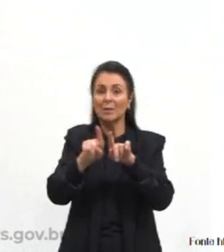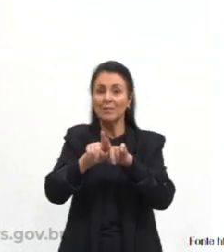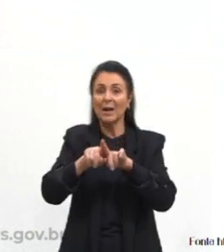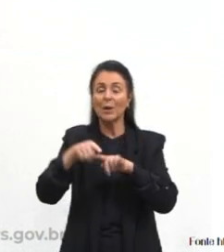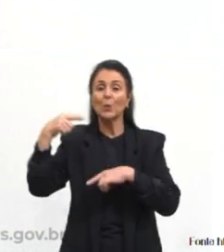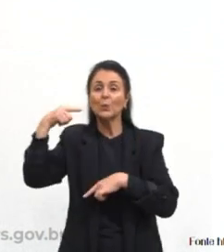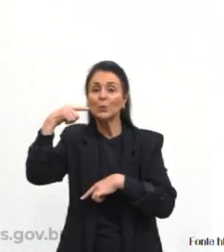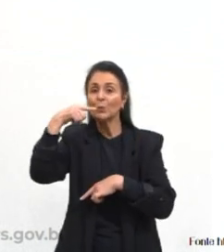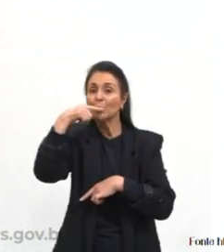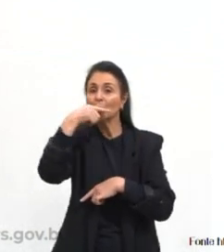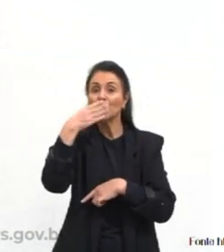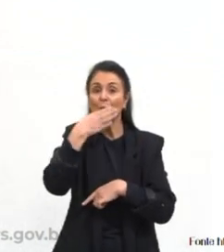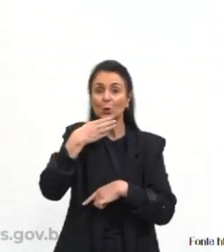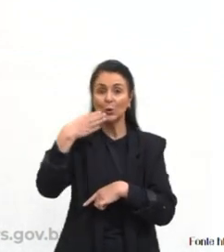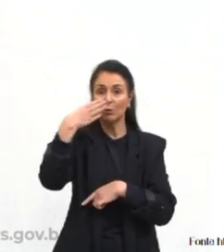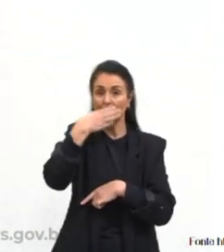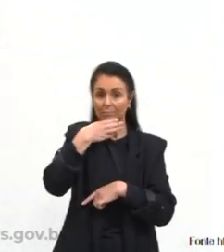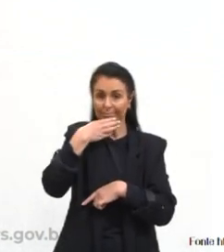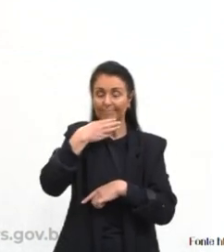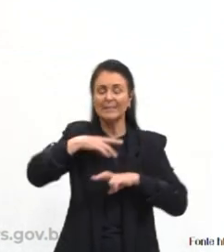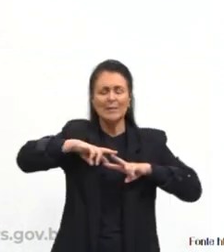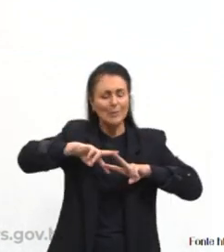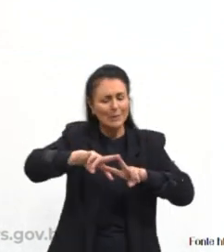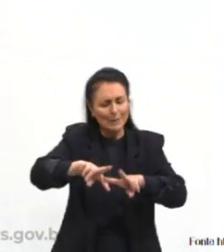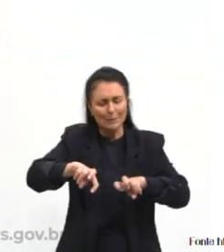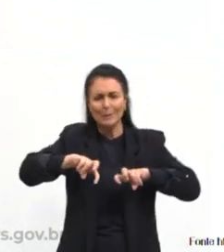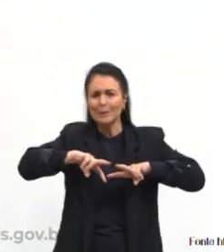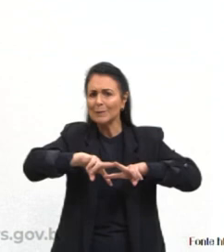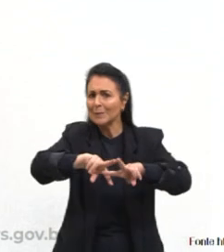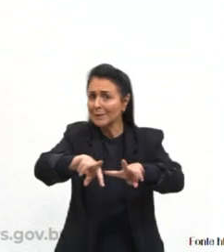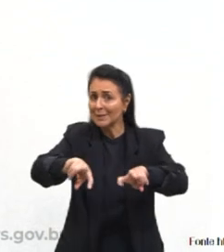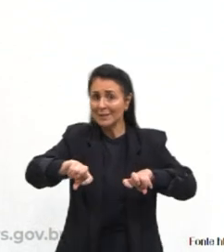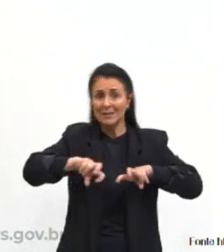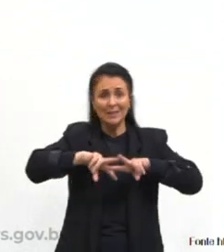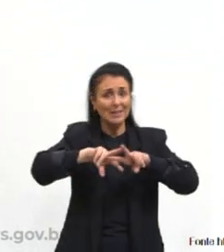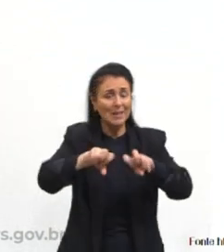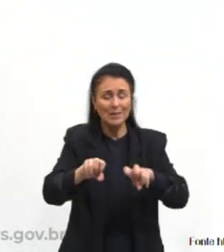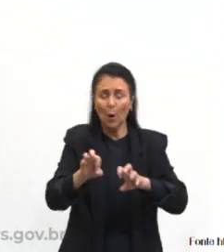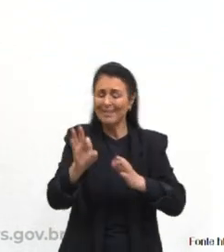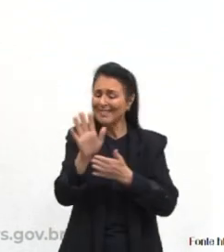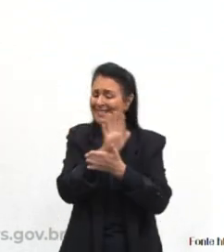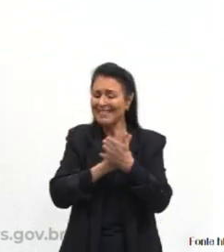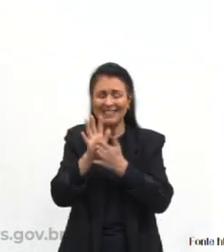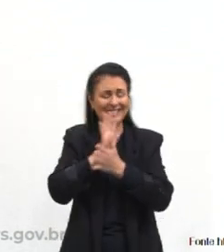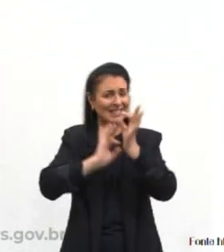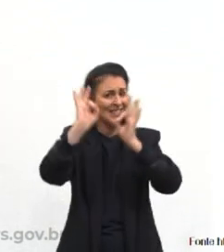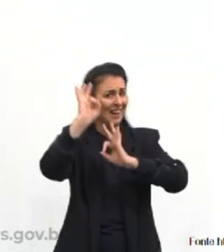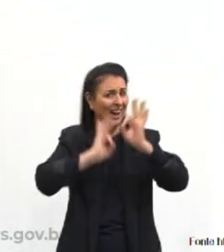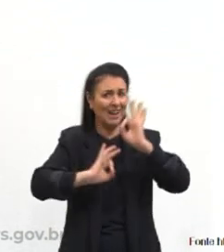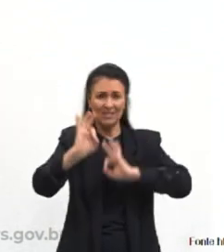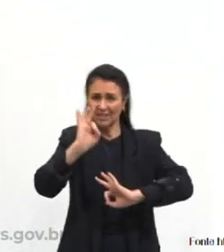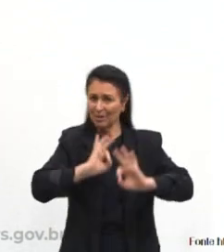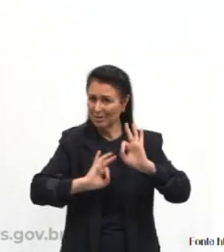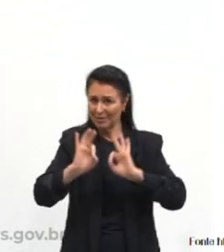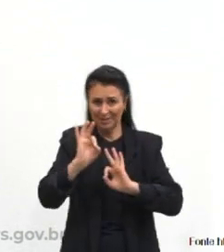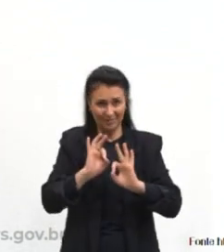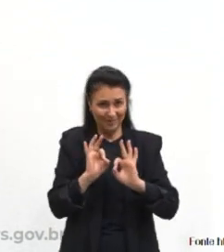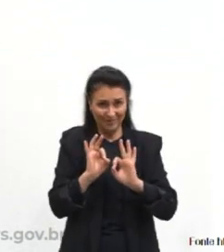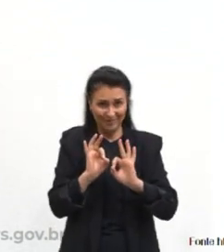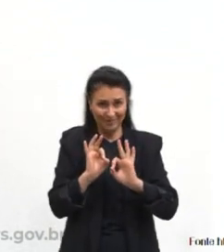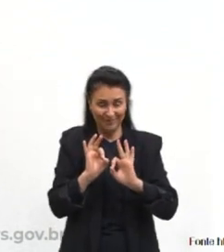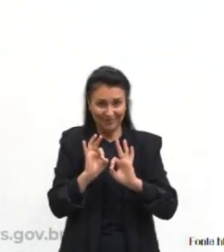cana-de-açúcar né então é a exploração intensiva e desordenada da floresta também tô Tô arrancando tudo aí